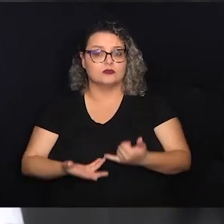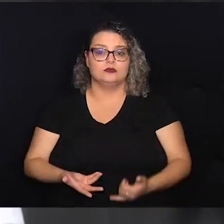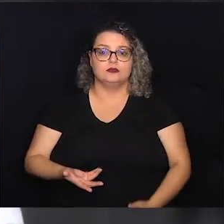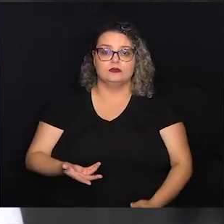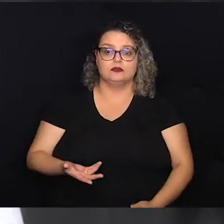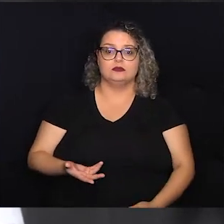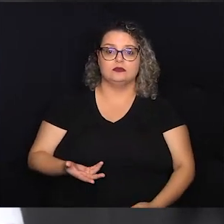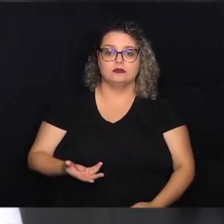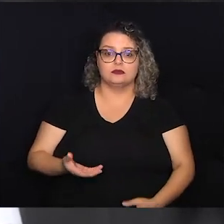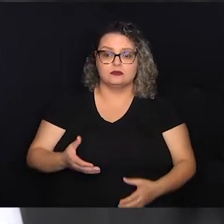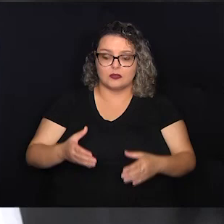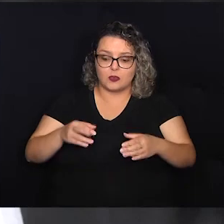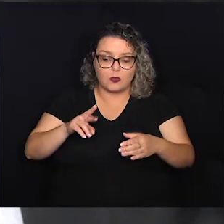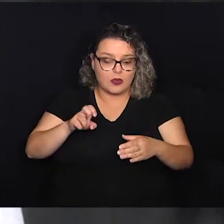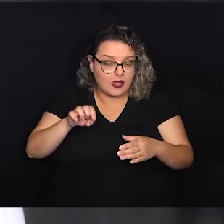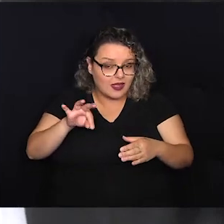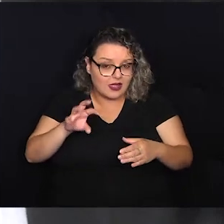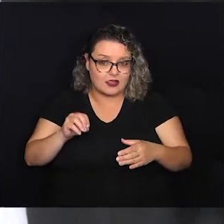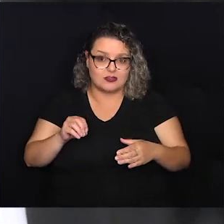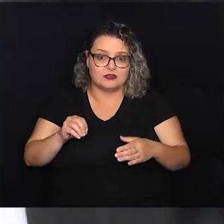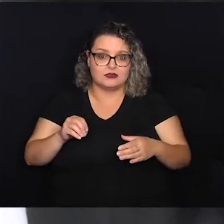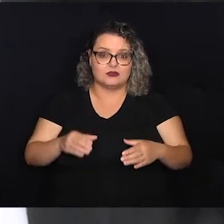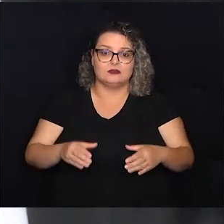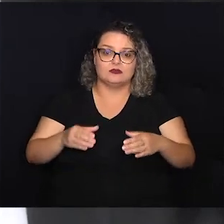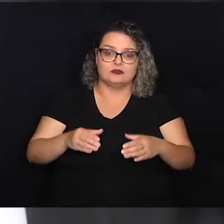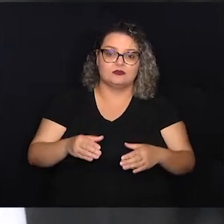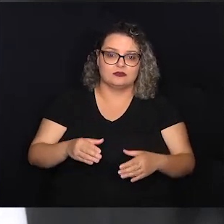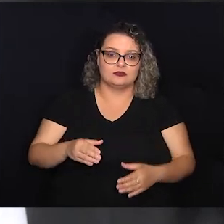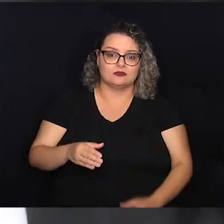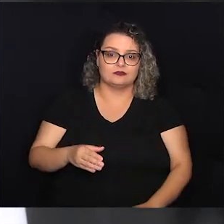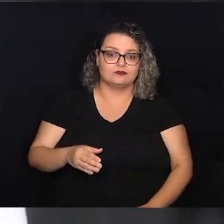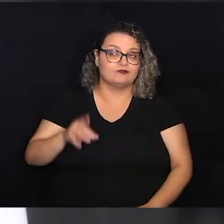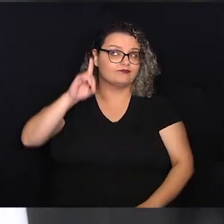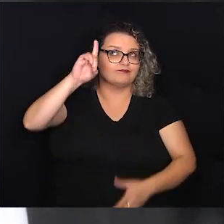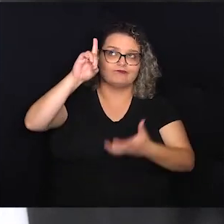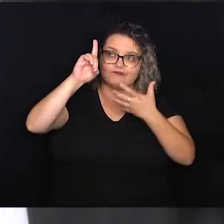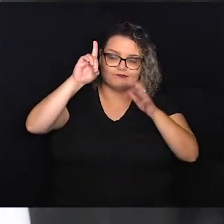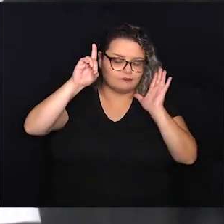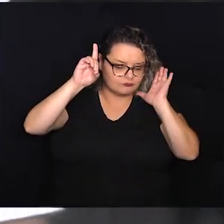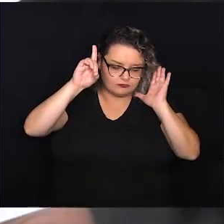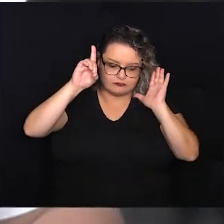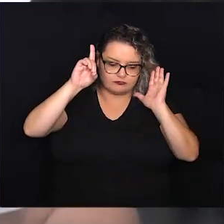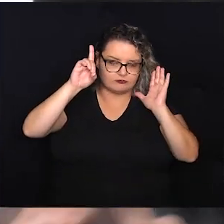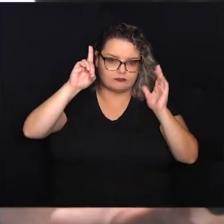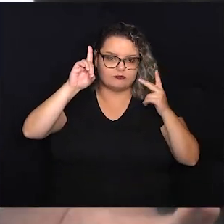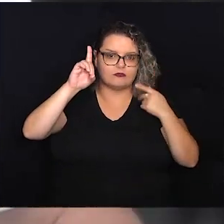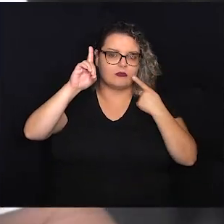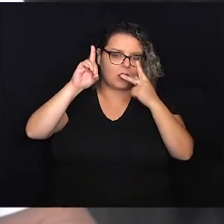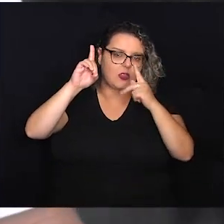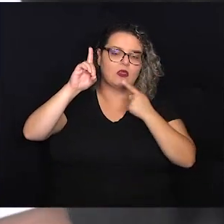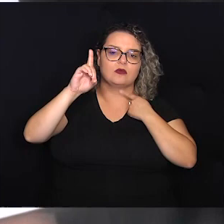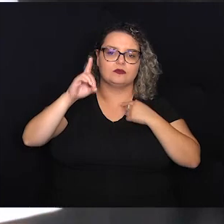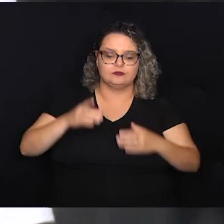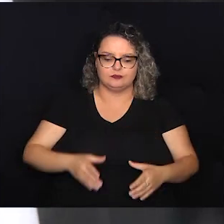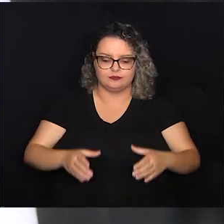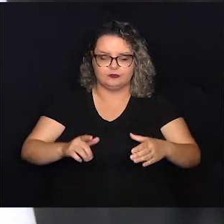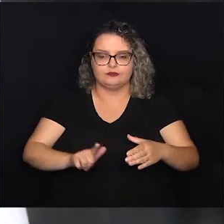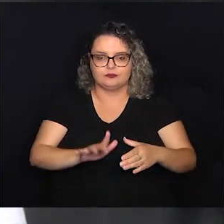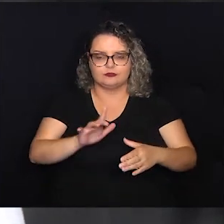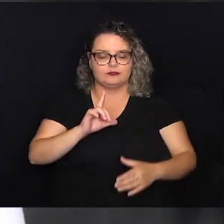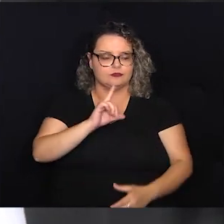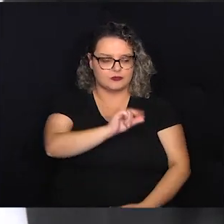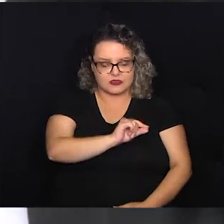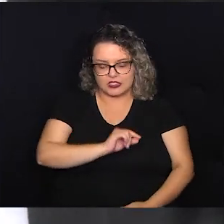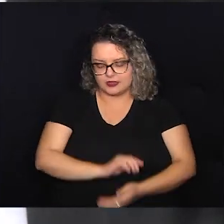feijão, esquentar um resto de uma marmita. Eu falava: seja o que Deus quiser. Ia lá, colocava o botijão